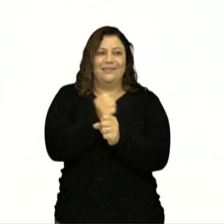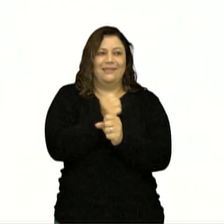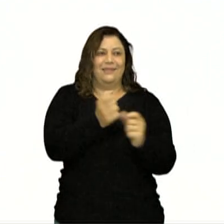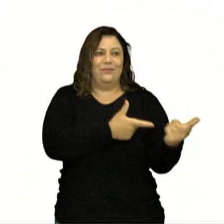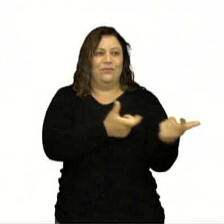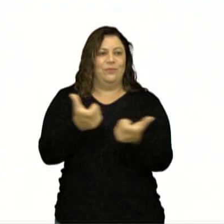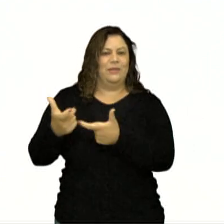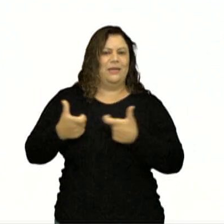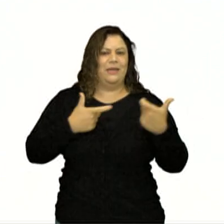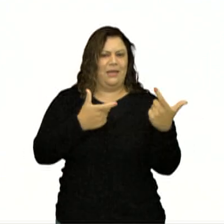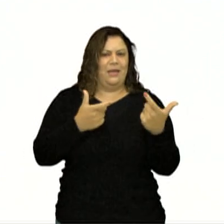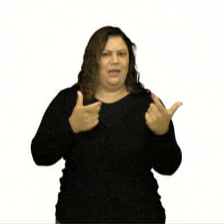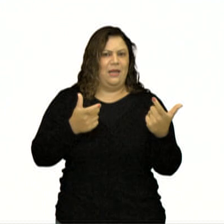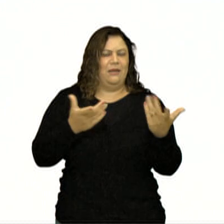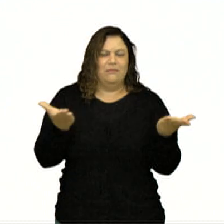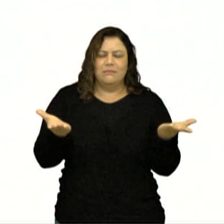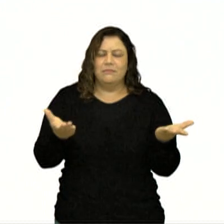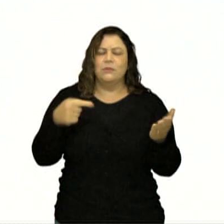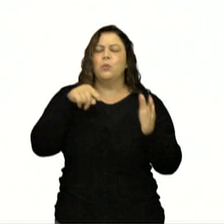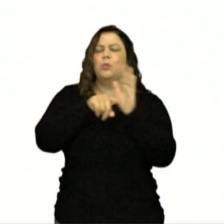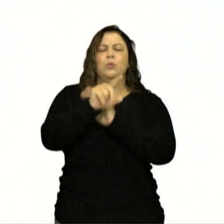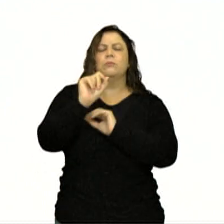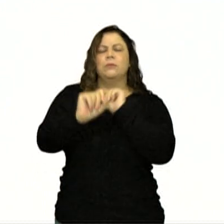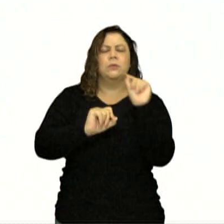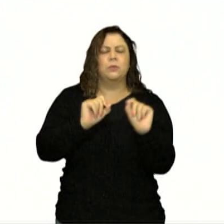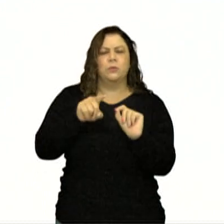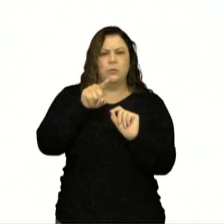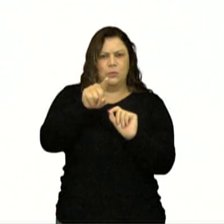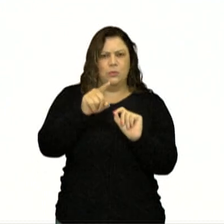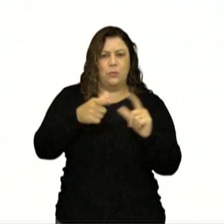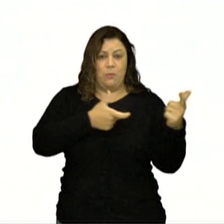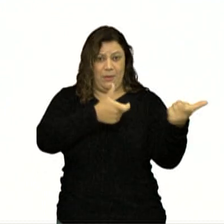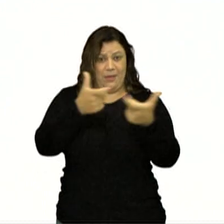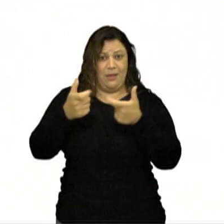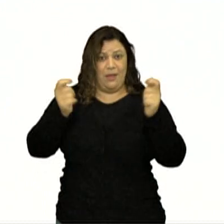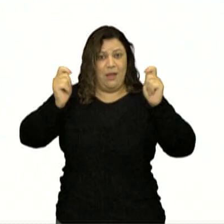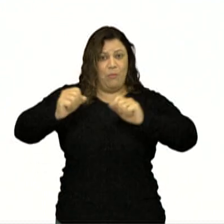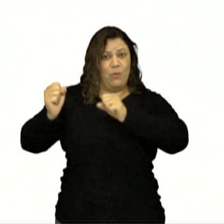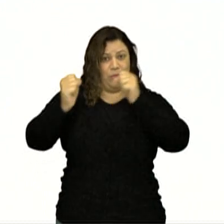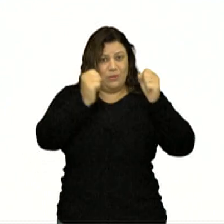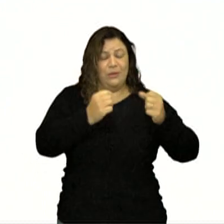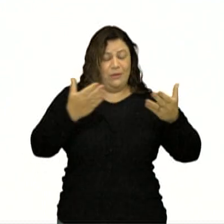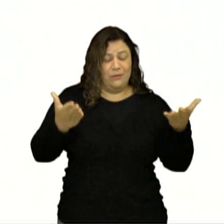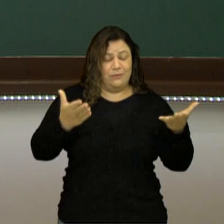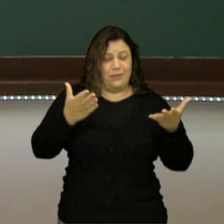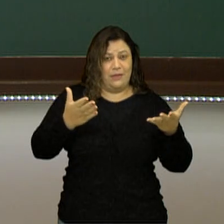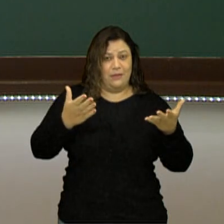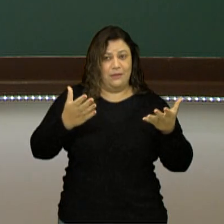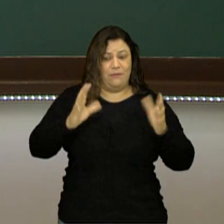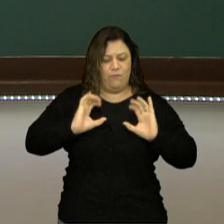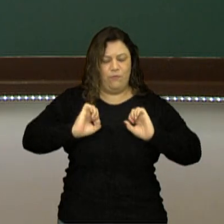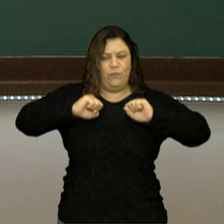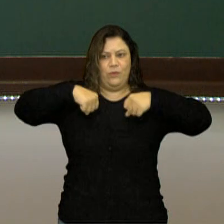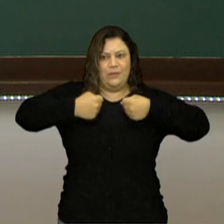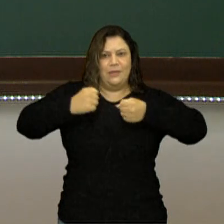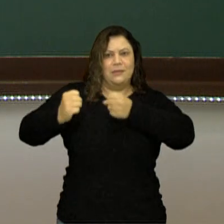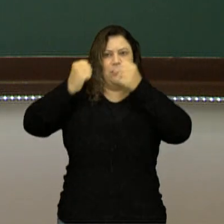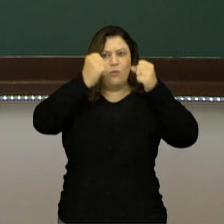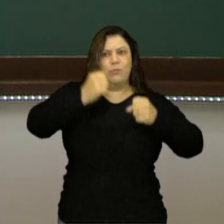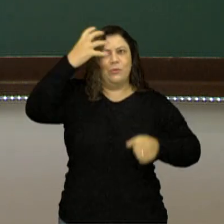pensa disso? Porque veja, lá atrás então, as guerras acabaram colaborando, fortalecendo o poder do